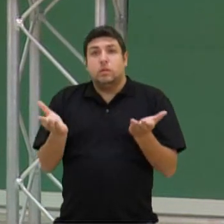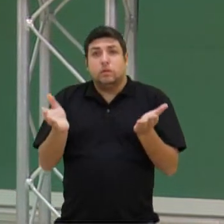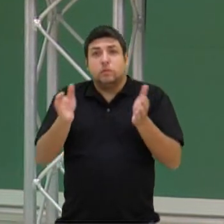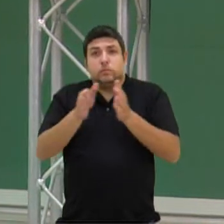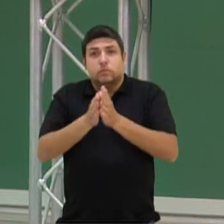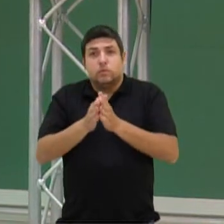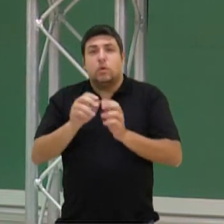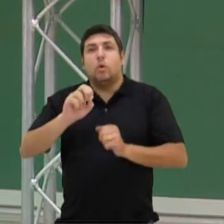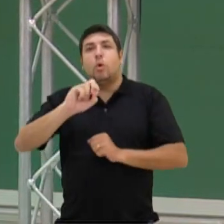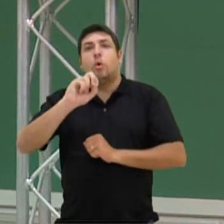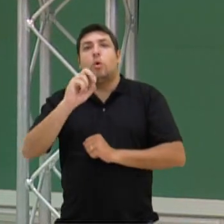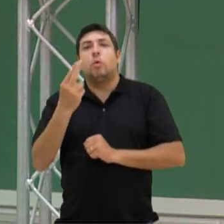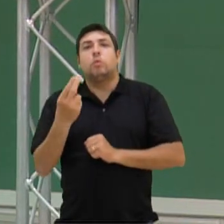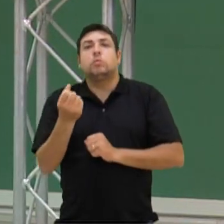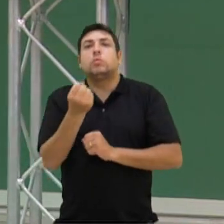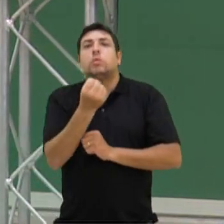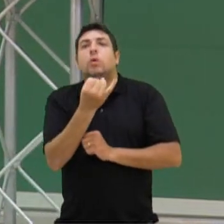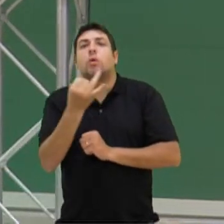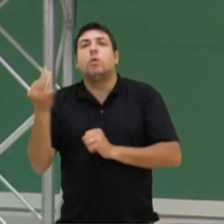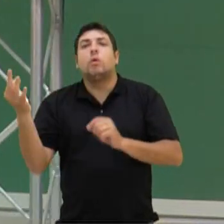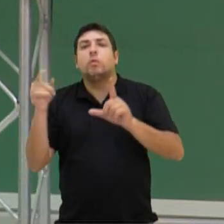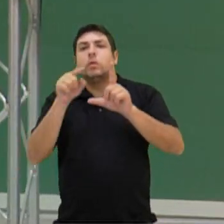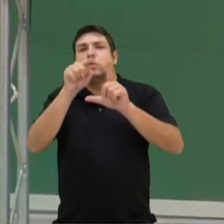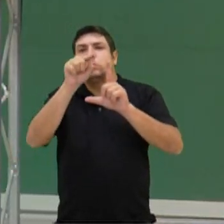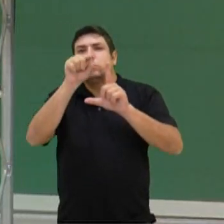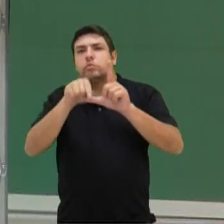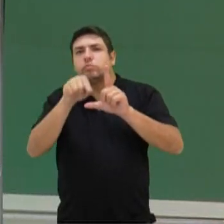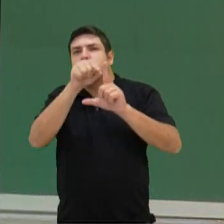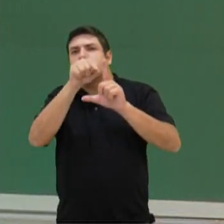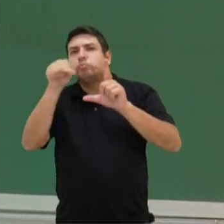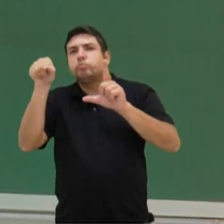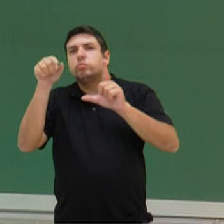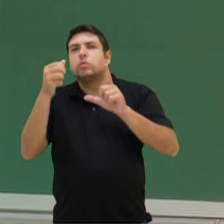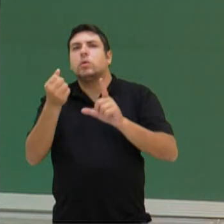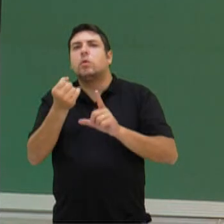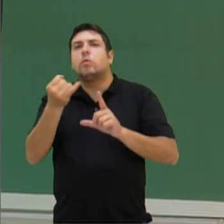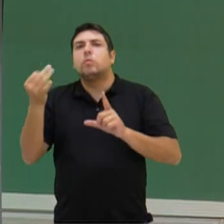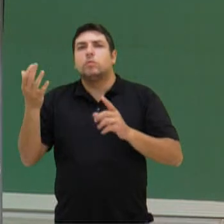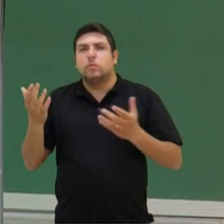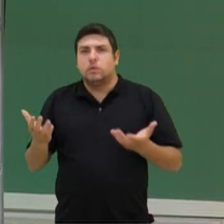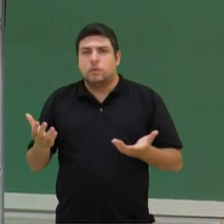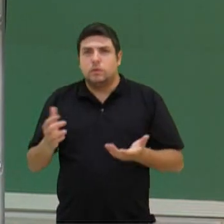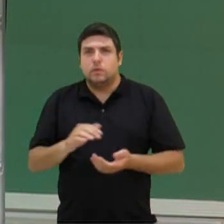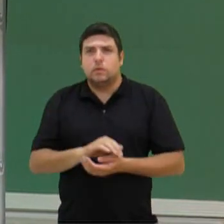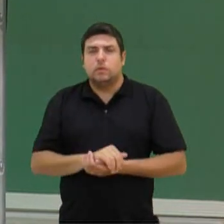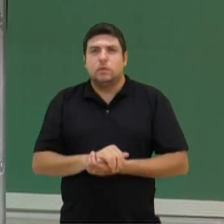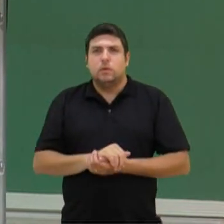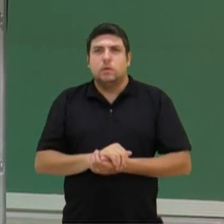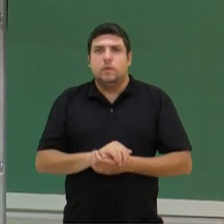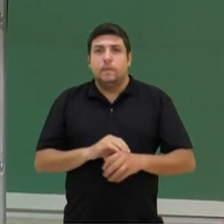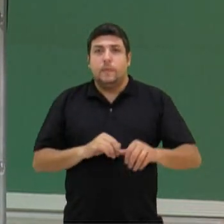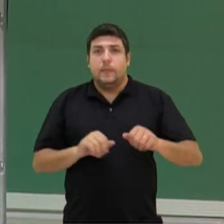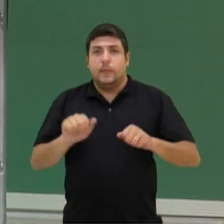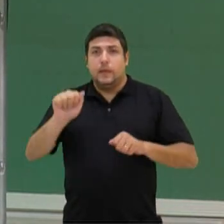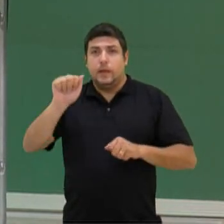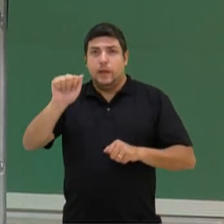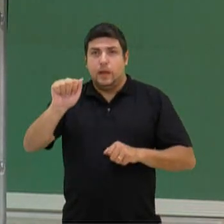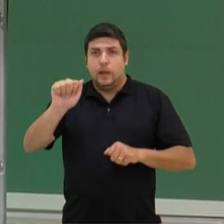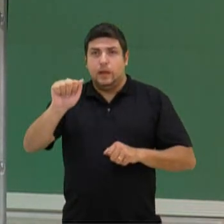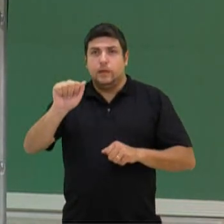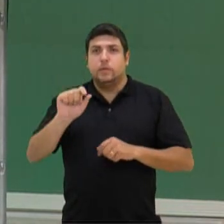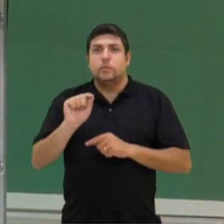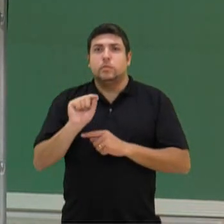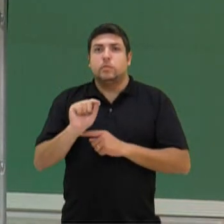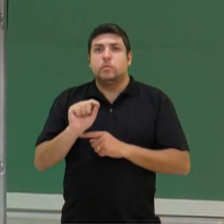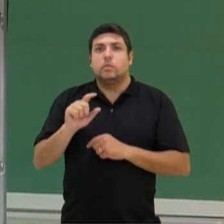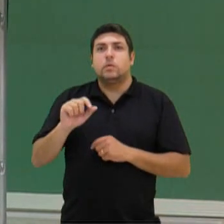possui? Então, seria assim, ó, o ponto A, você tem 2